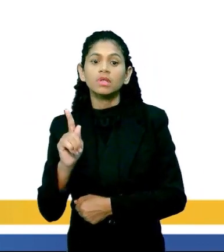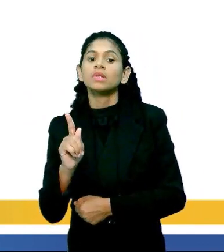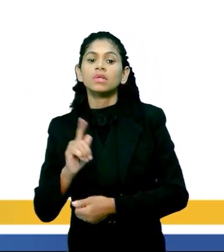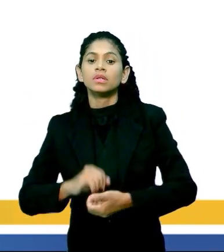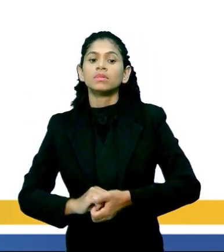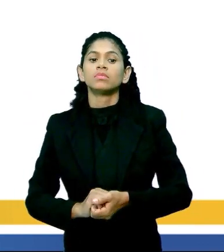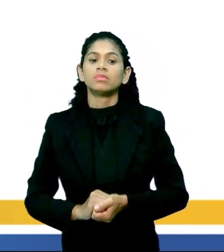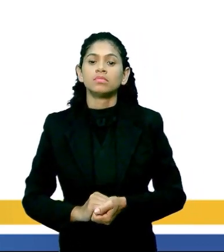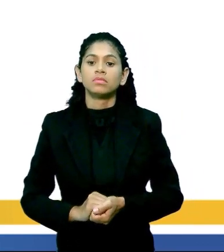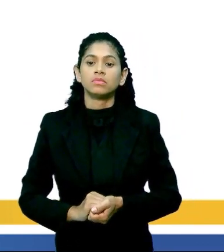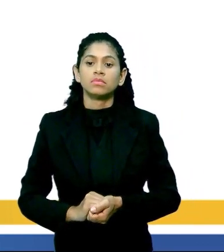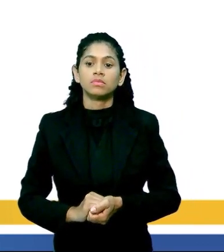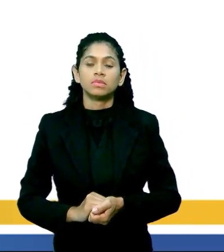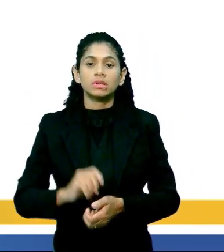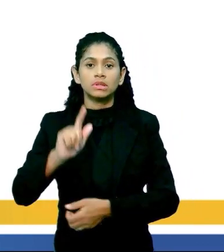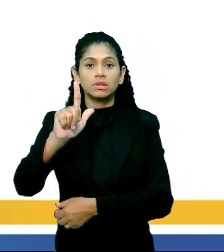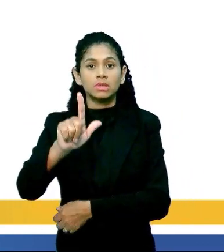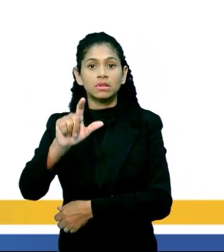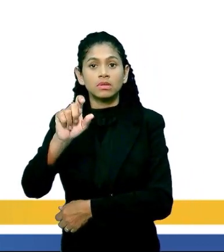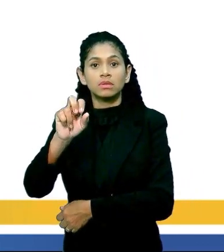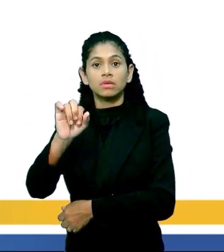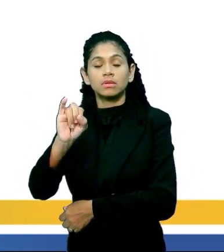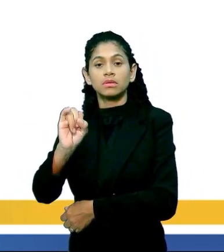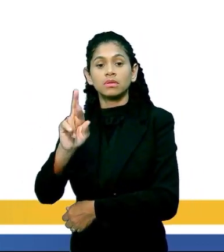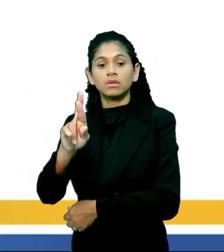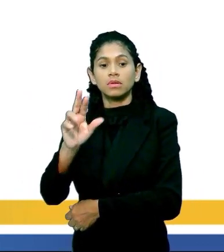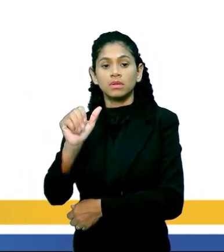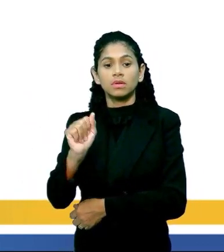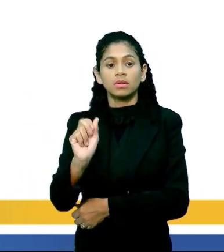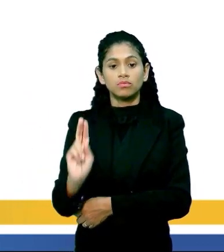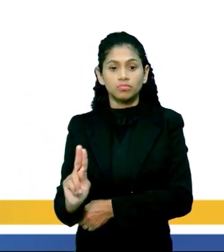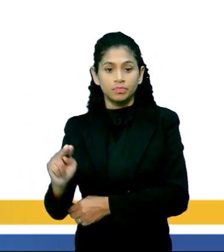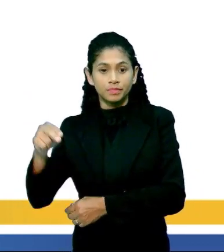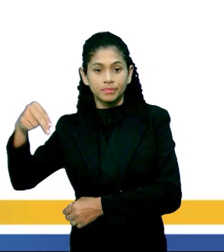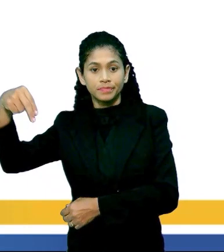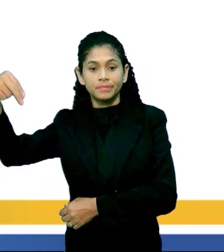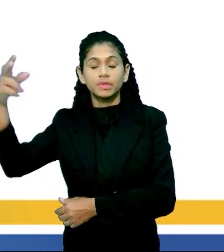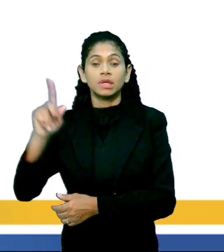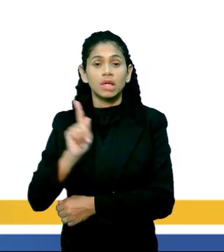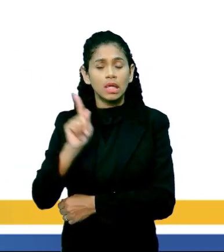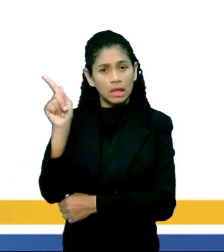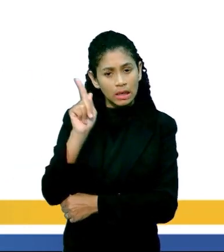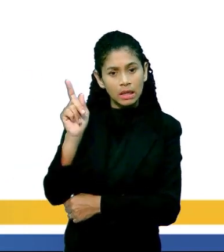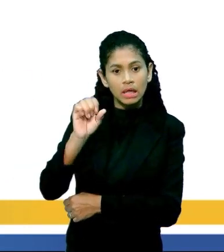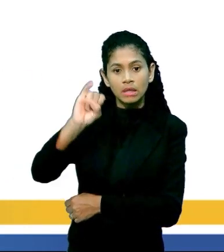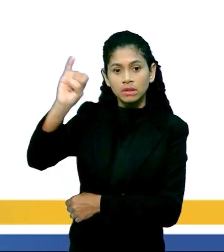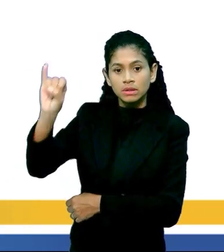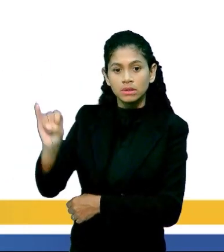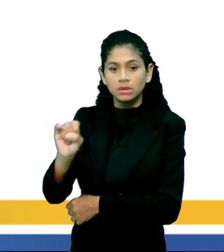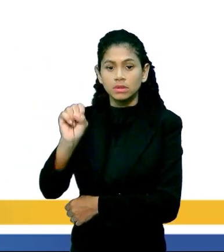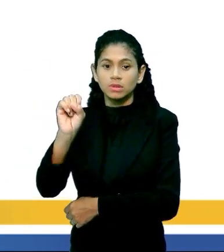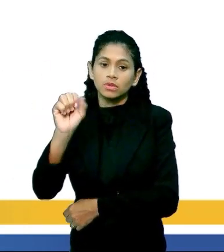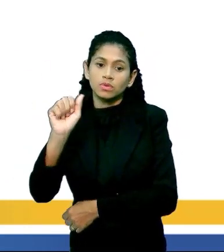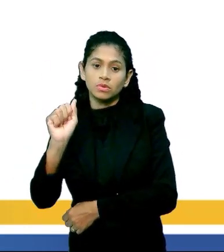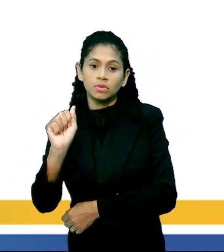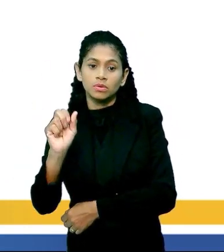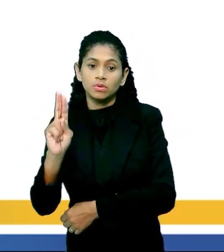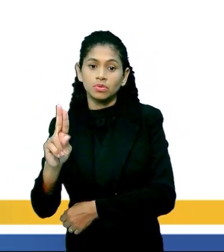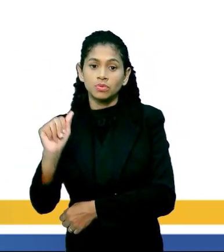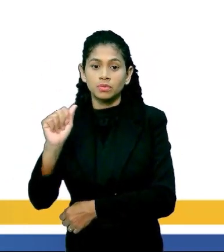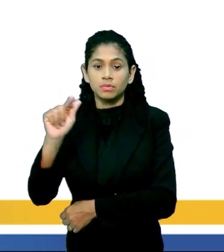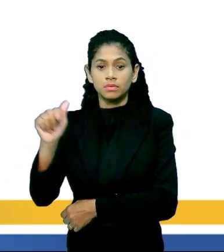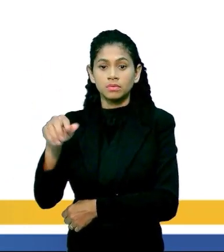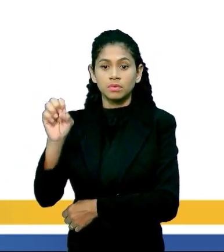e a Academia dos Cordelistas do Crato conservam em suas oficinas velhas máquinas para a impressão de